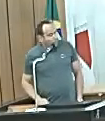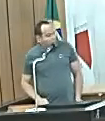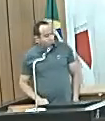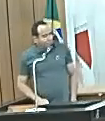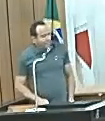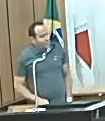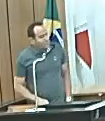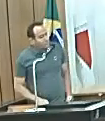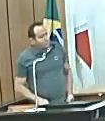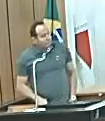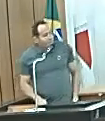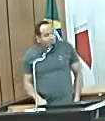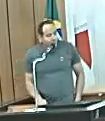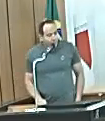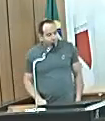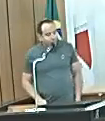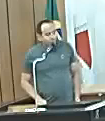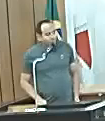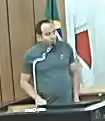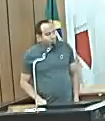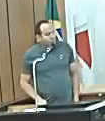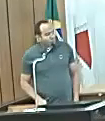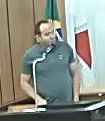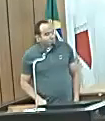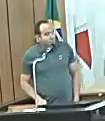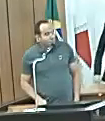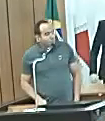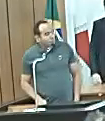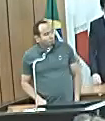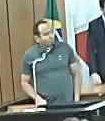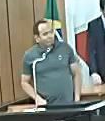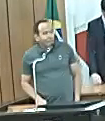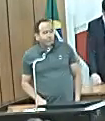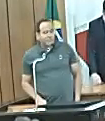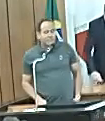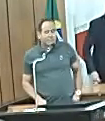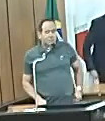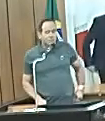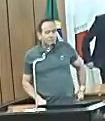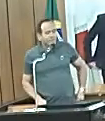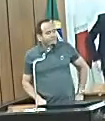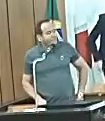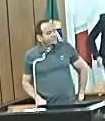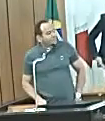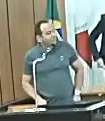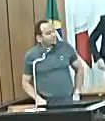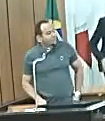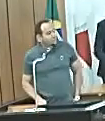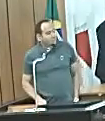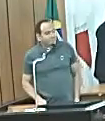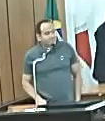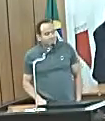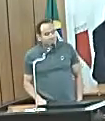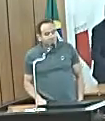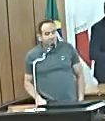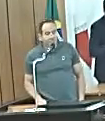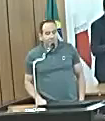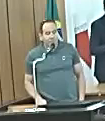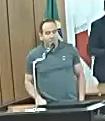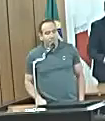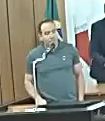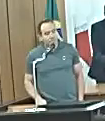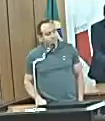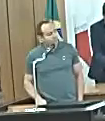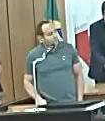de emerson muito bem disse sobre a nossa subsecretaria os representantes se